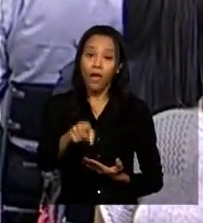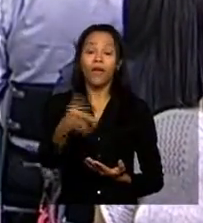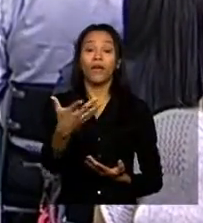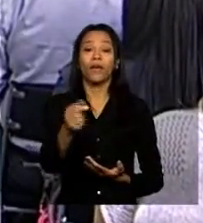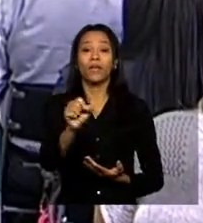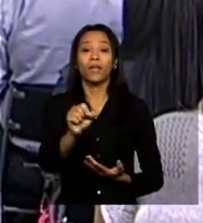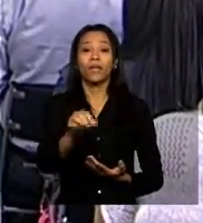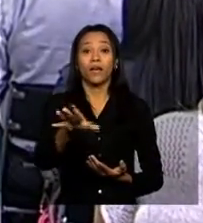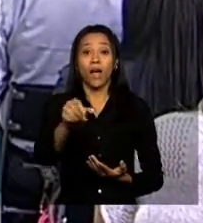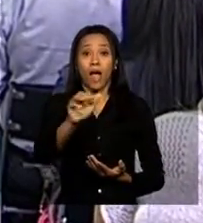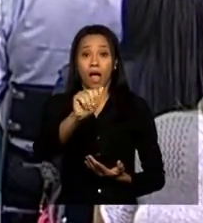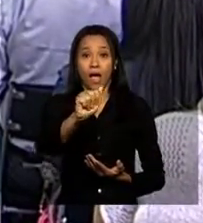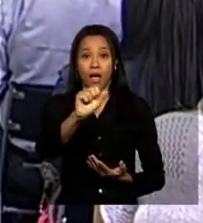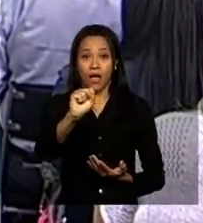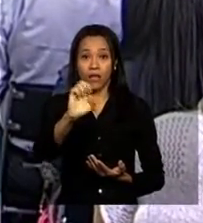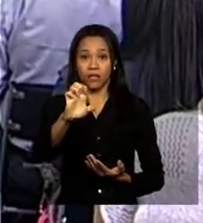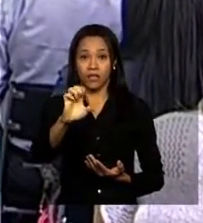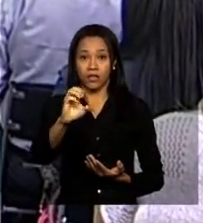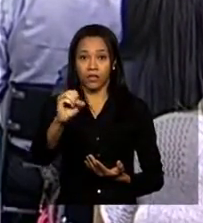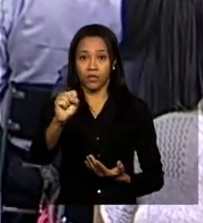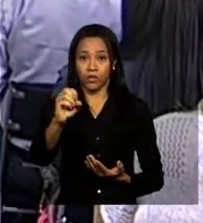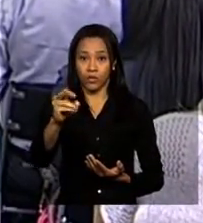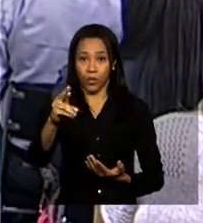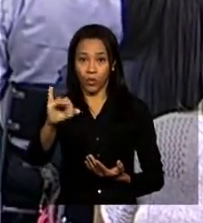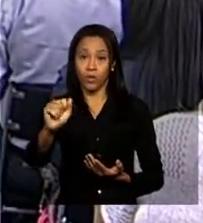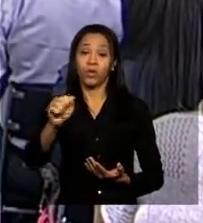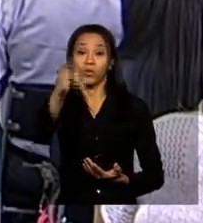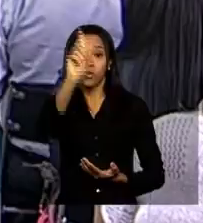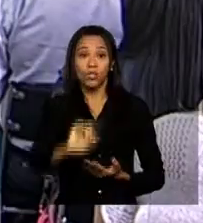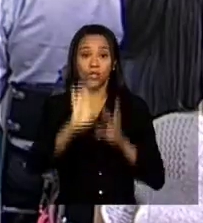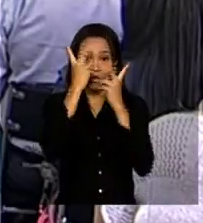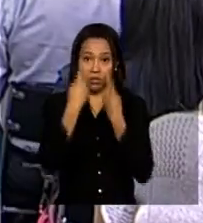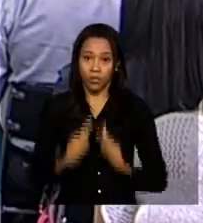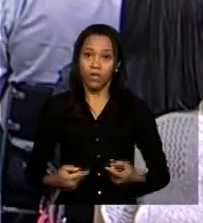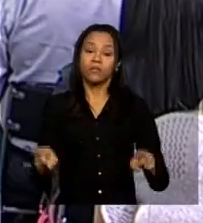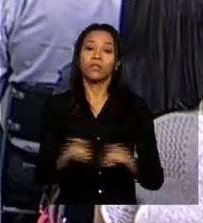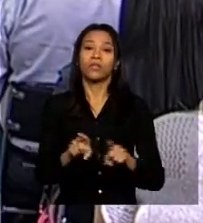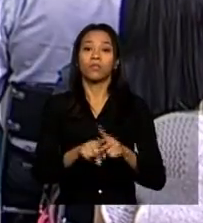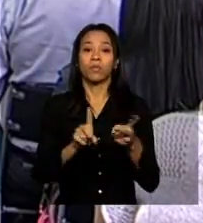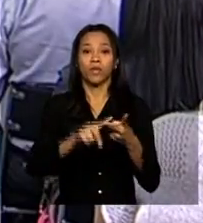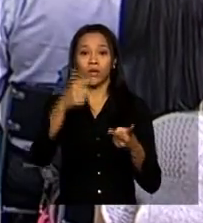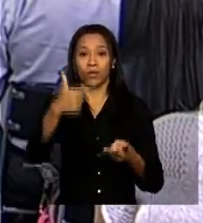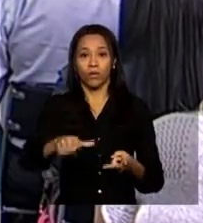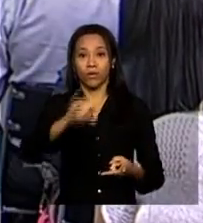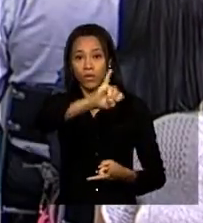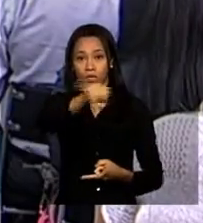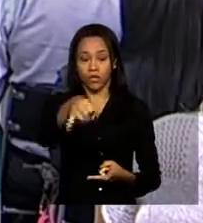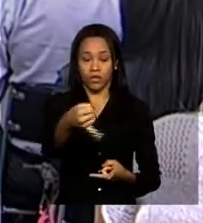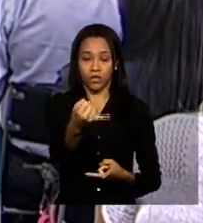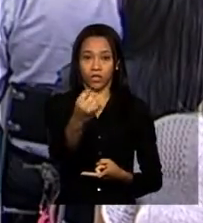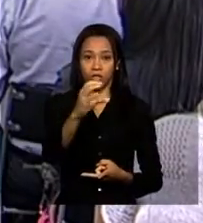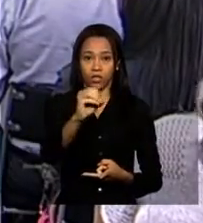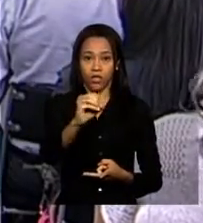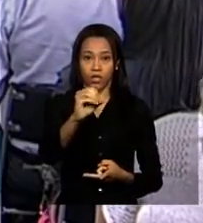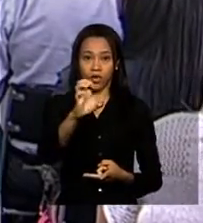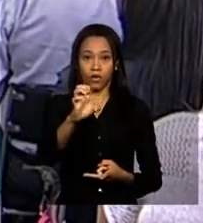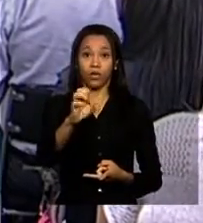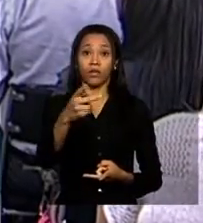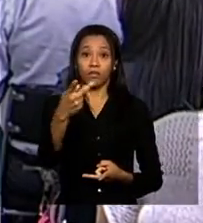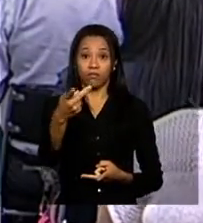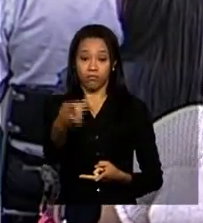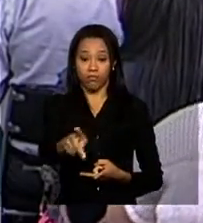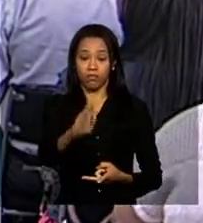Unidas no Brasil, da senhora Georgiana Braga Orilardi, diretora da UNAIDS no